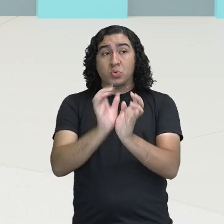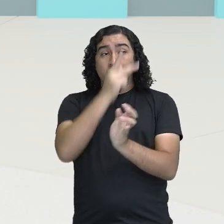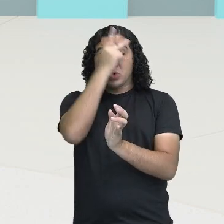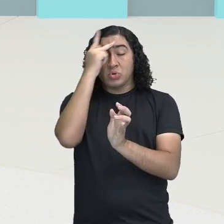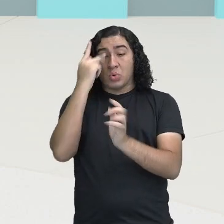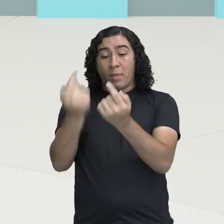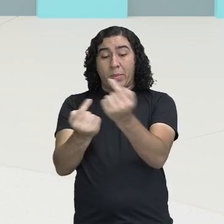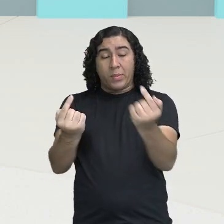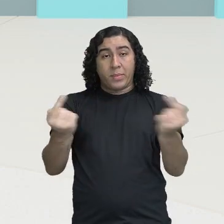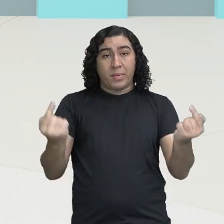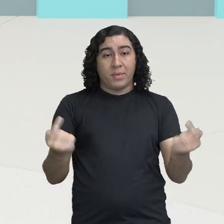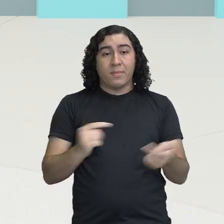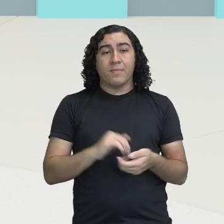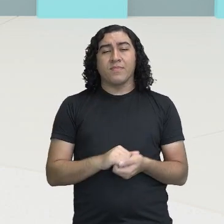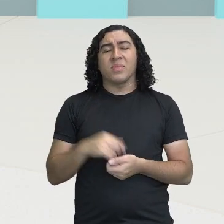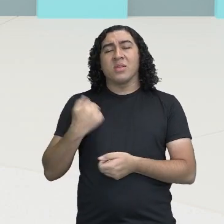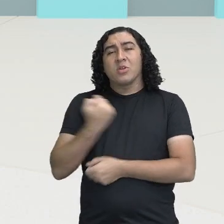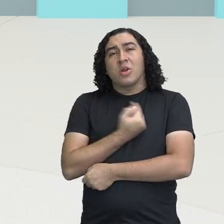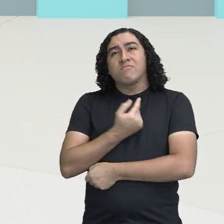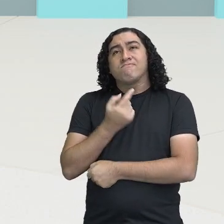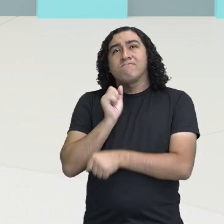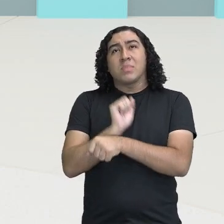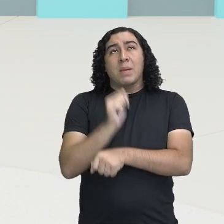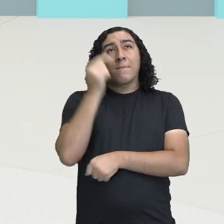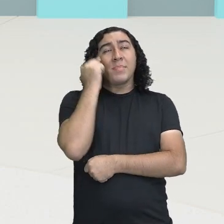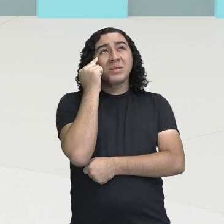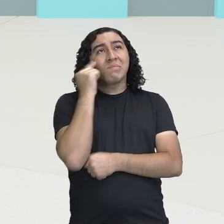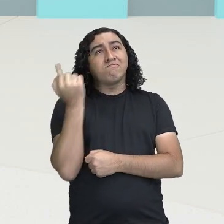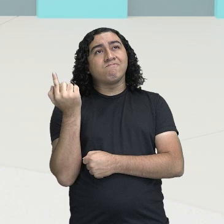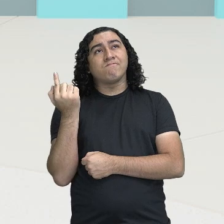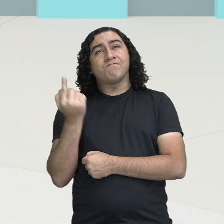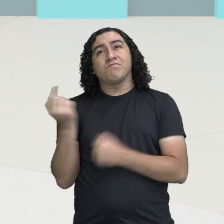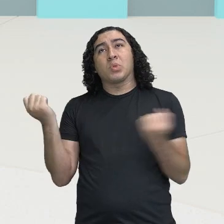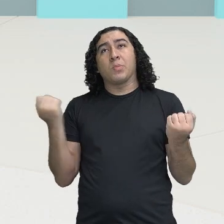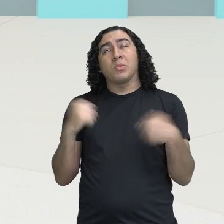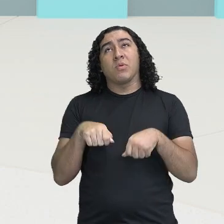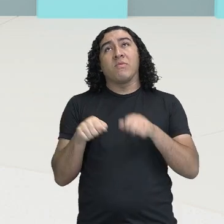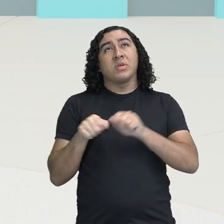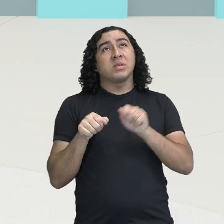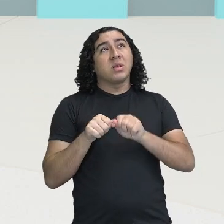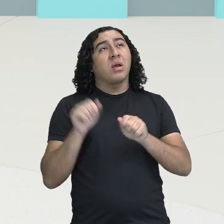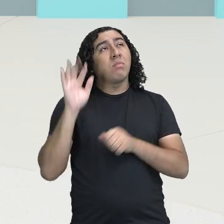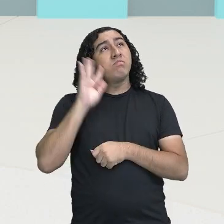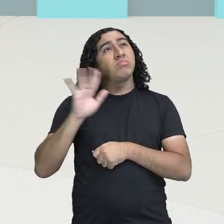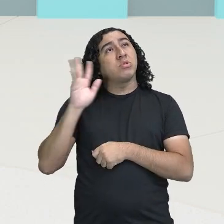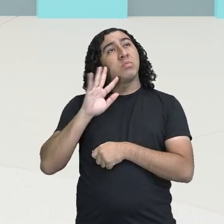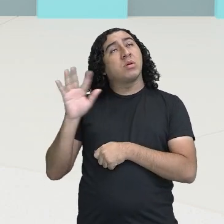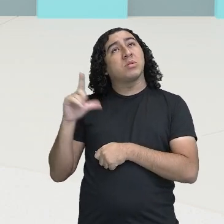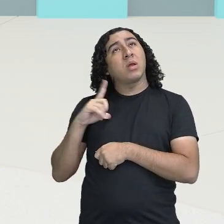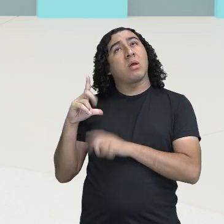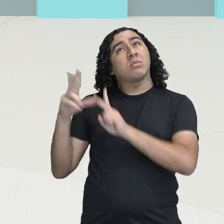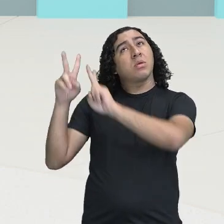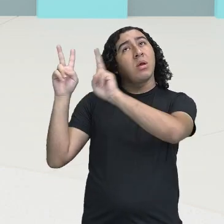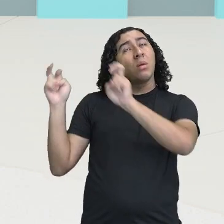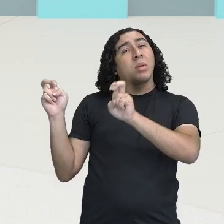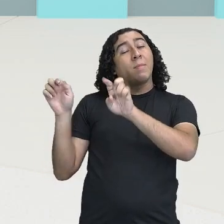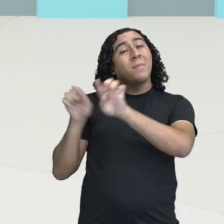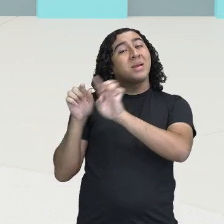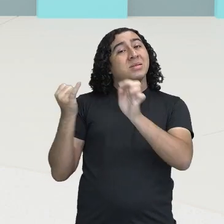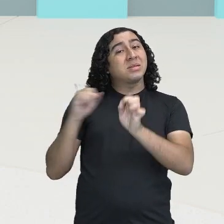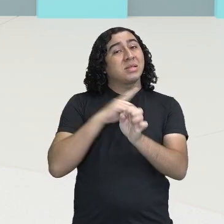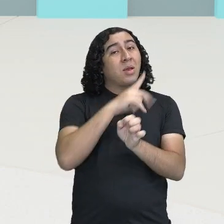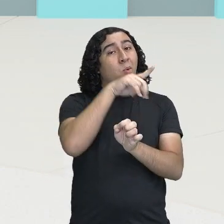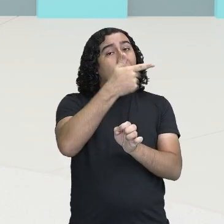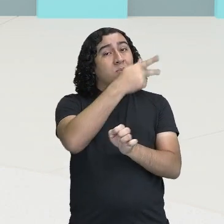né? Quantas vezes a gente pensa, eu poderia fazer tal coisa, mas se eu tivesse ajuda, isso